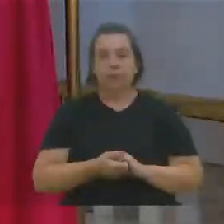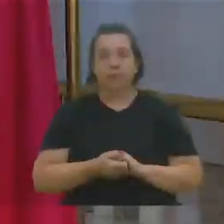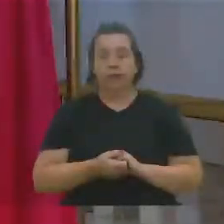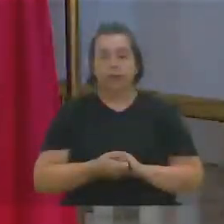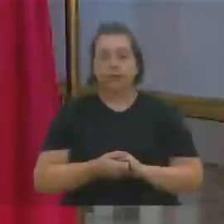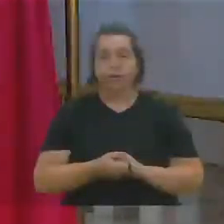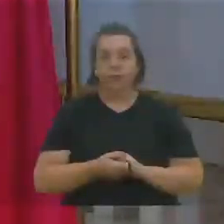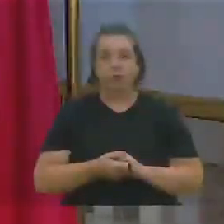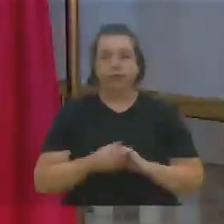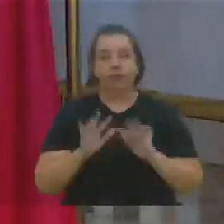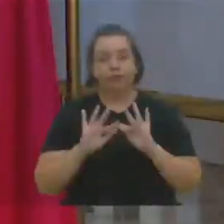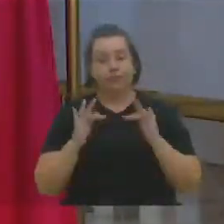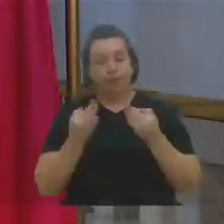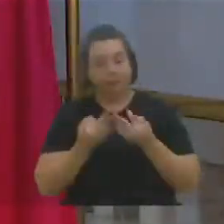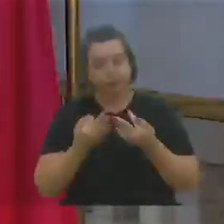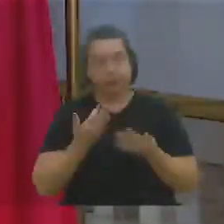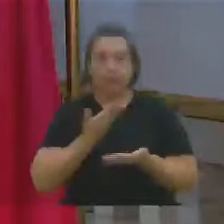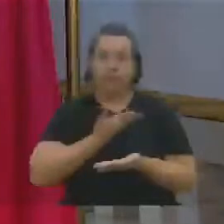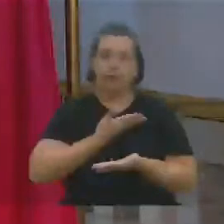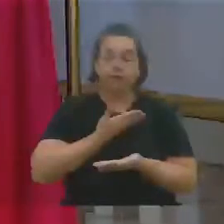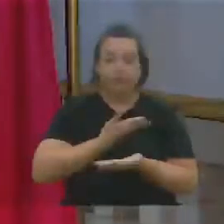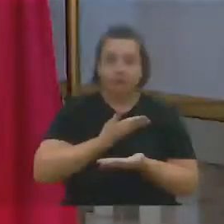nossos parentes, amigos,